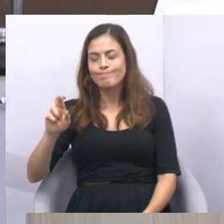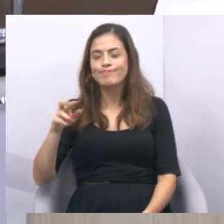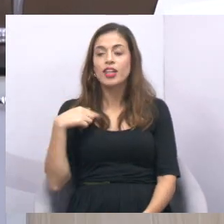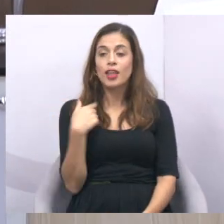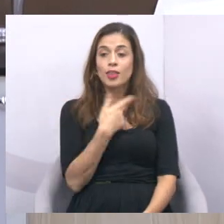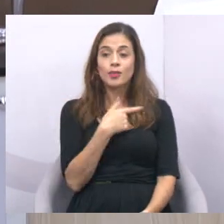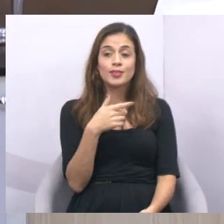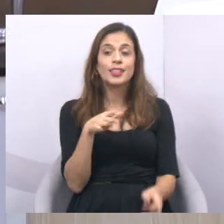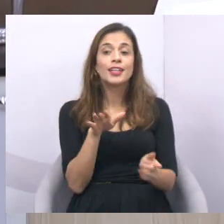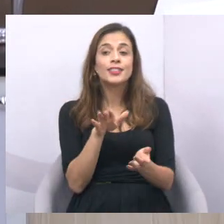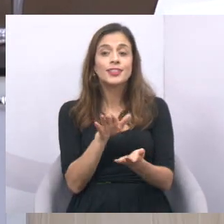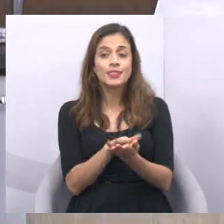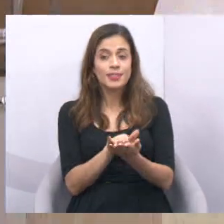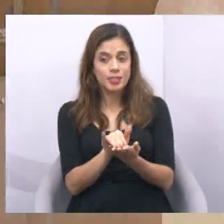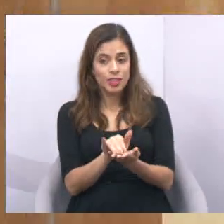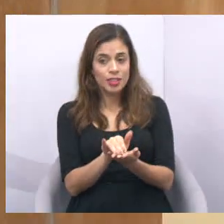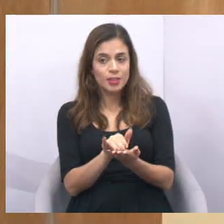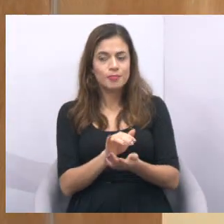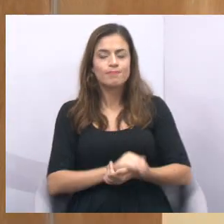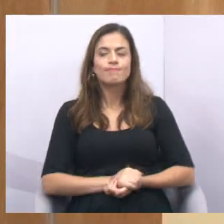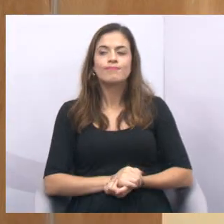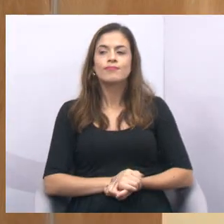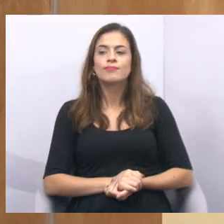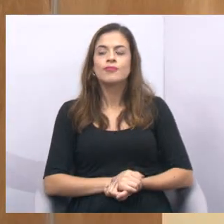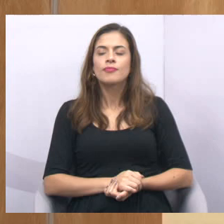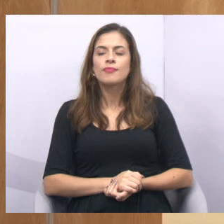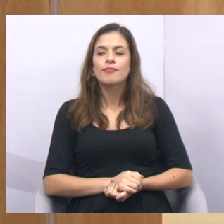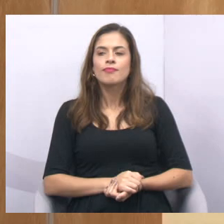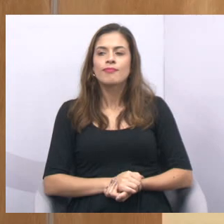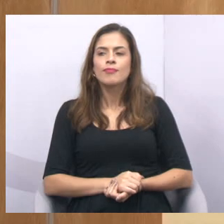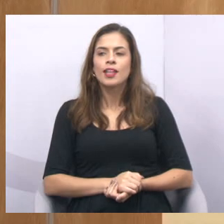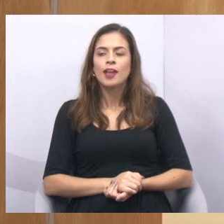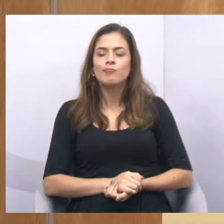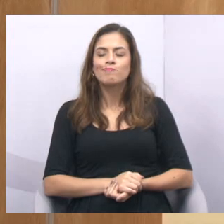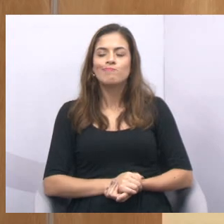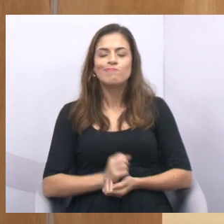Jacareí hoje se enriquece um pouquinho mais, né?